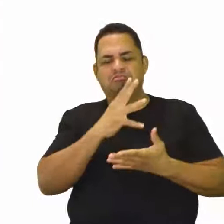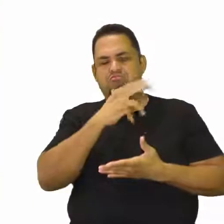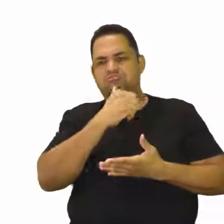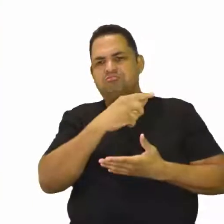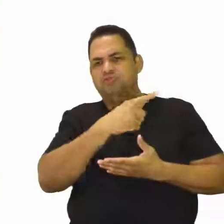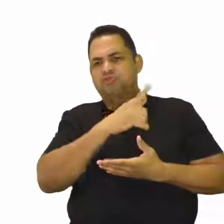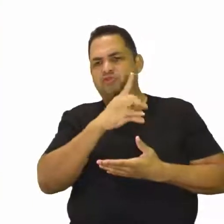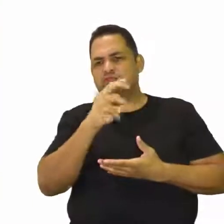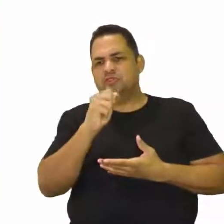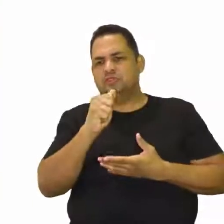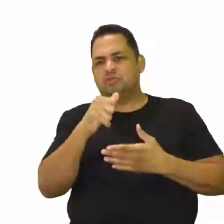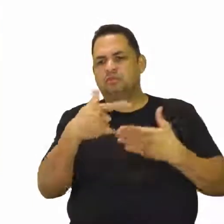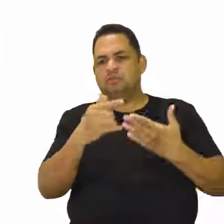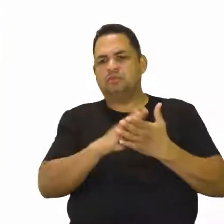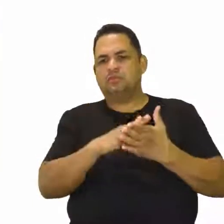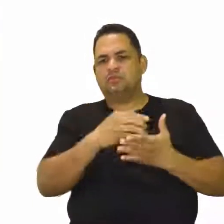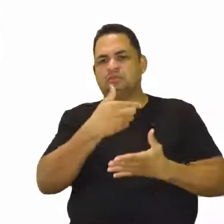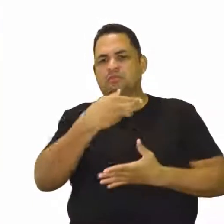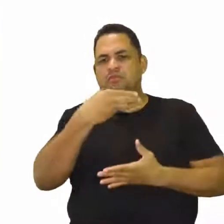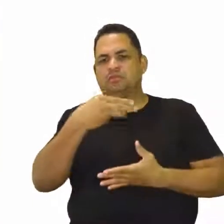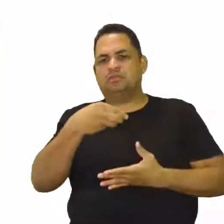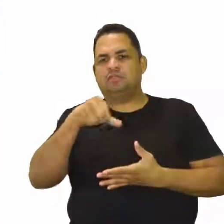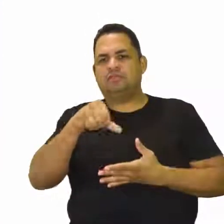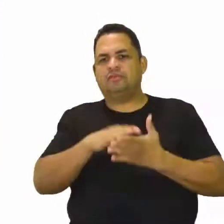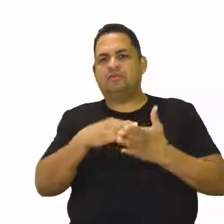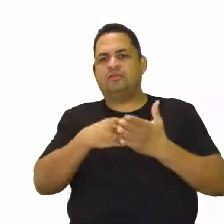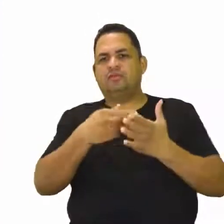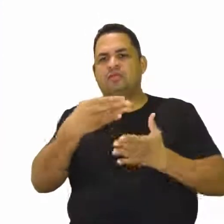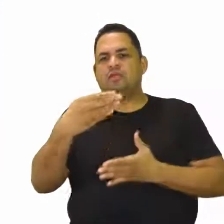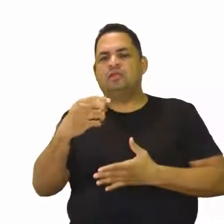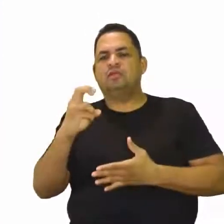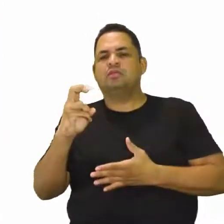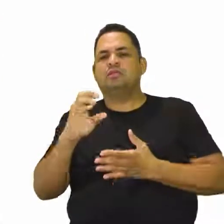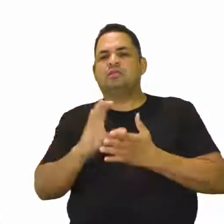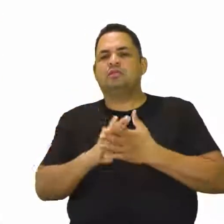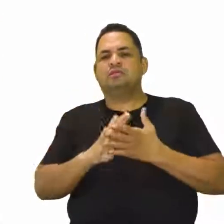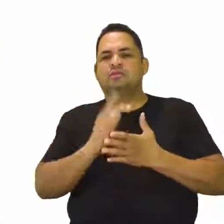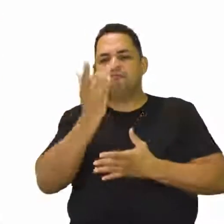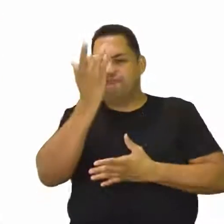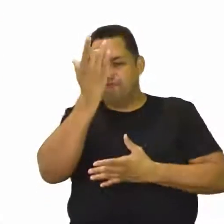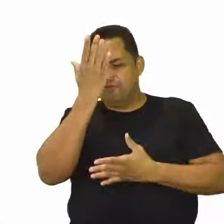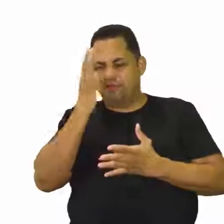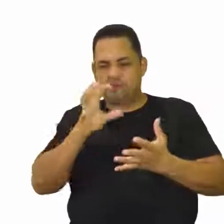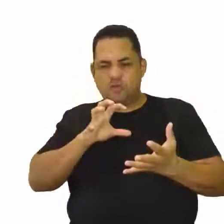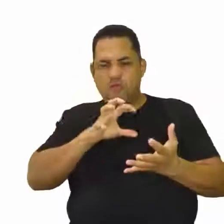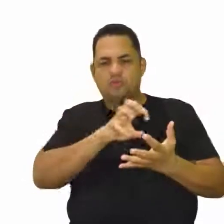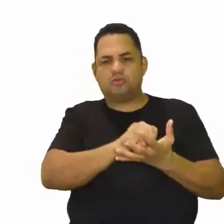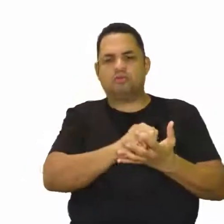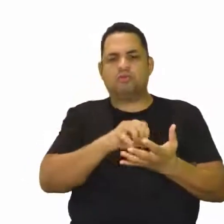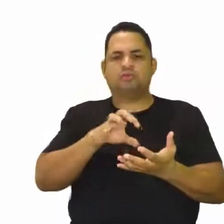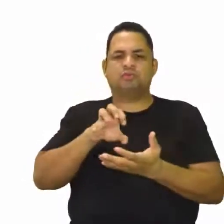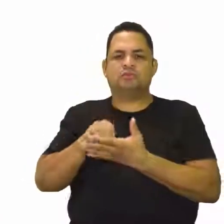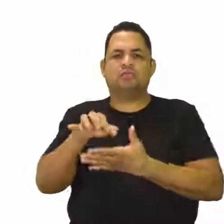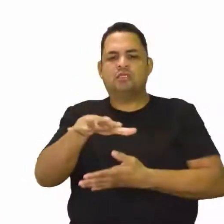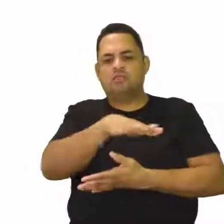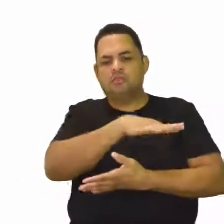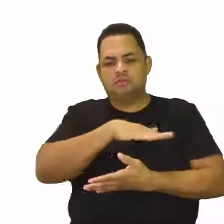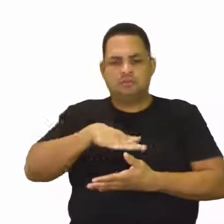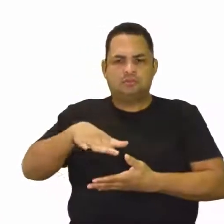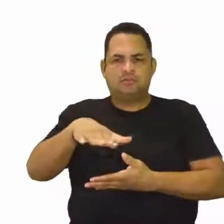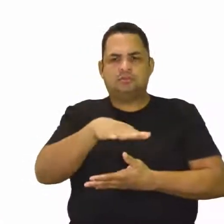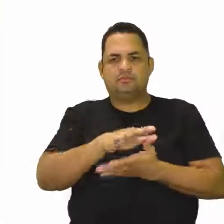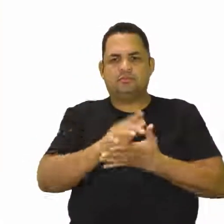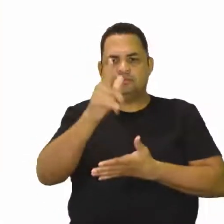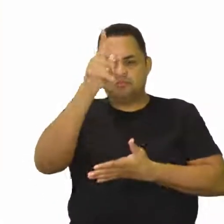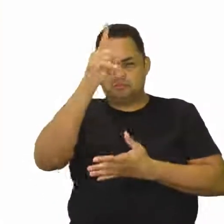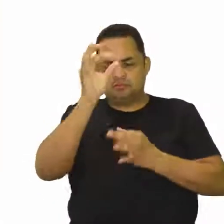isso aconteceu de 39 a 42. Então foi muito fácil conquistar os territórios. Os